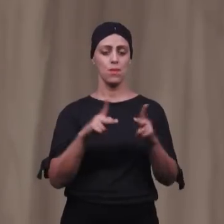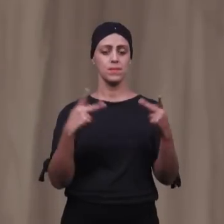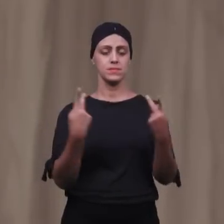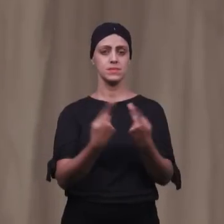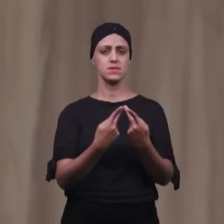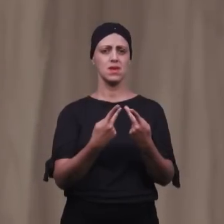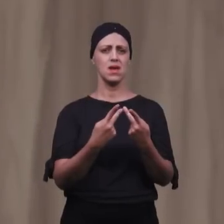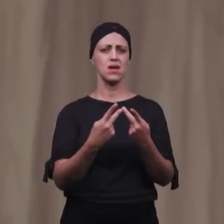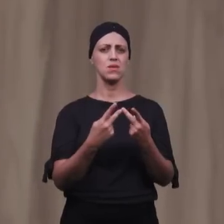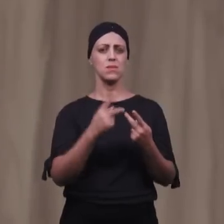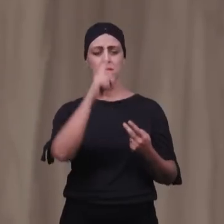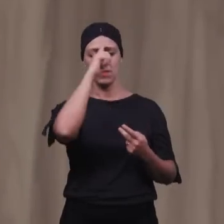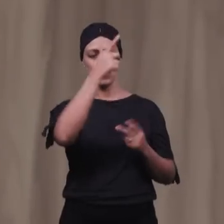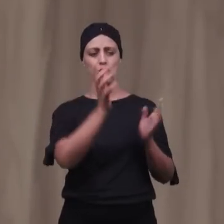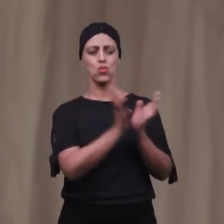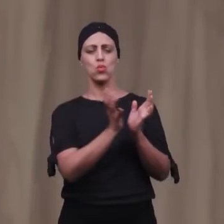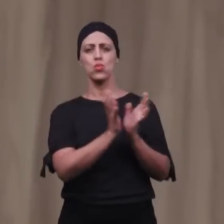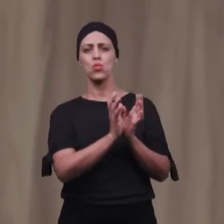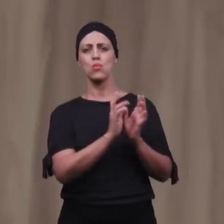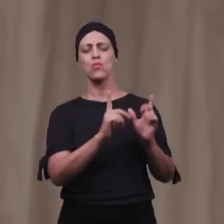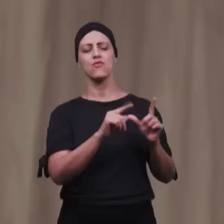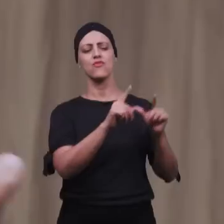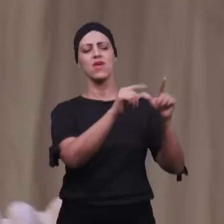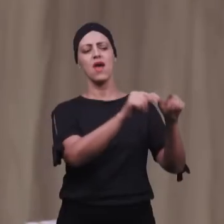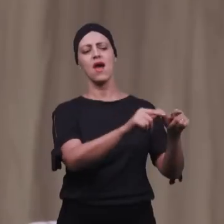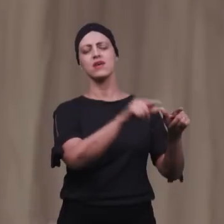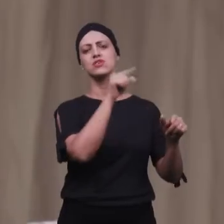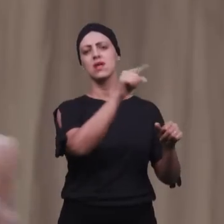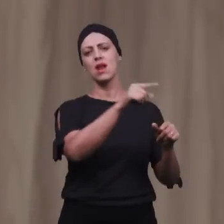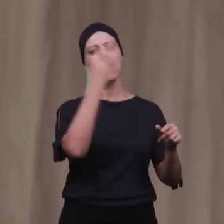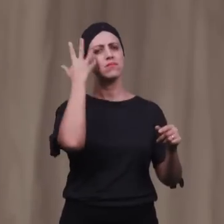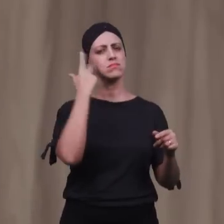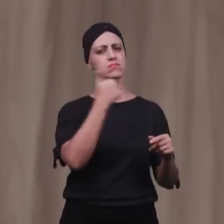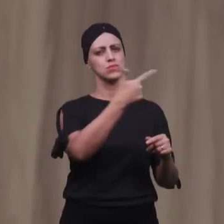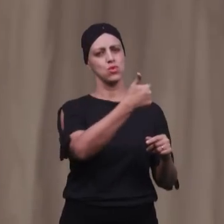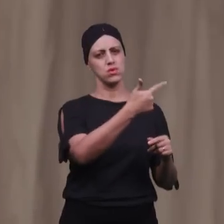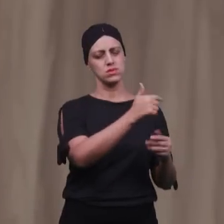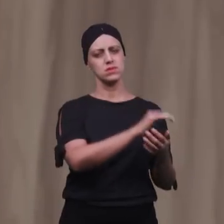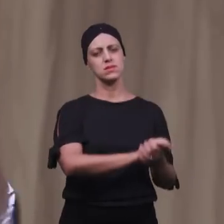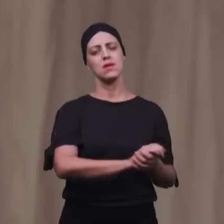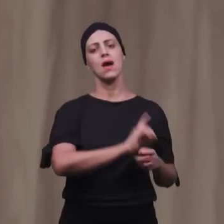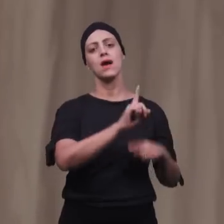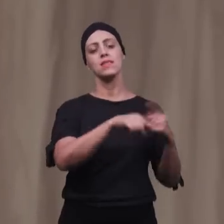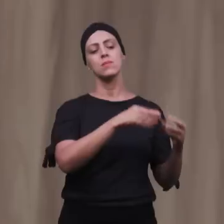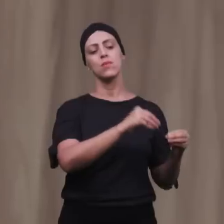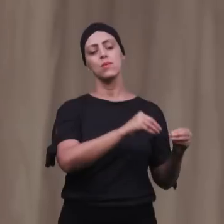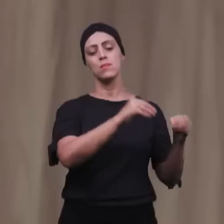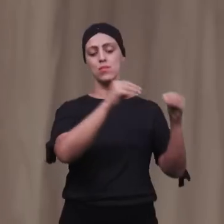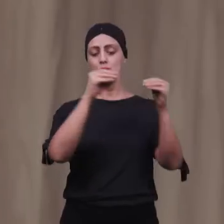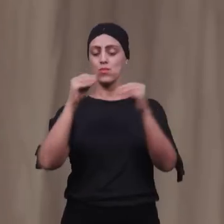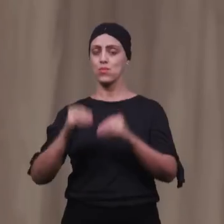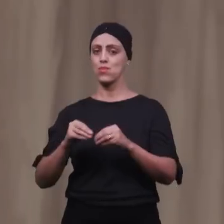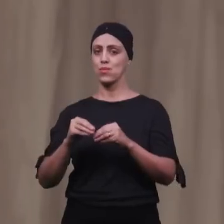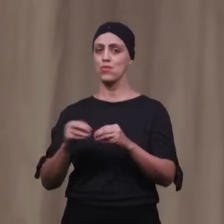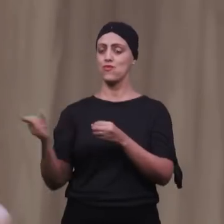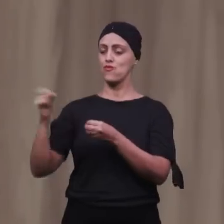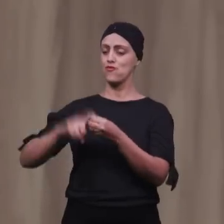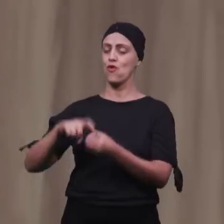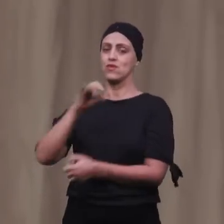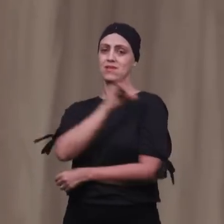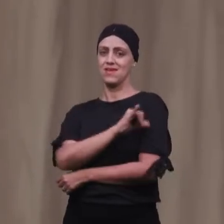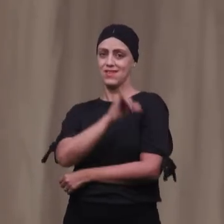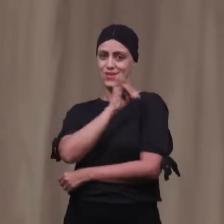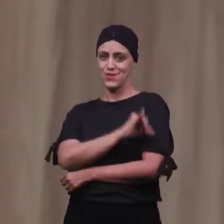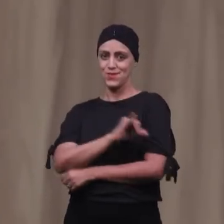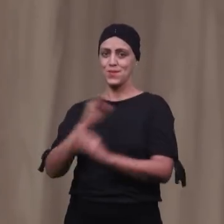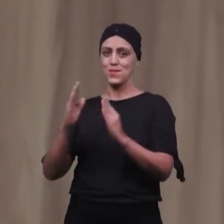durante 12 dias. Depois do Rio Grande do Sul, voltei para o Rio, fiquei 2 anos no